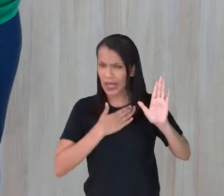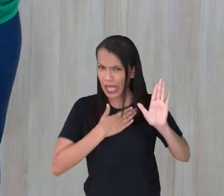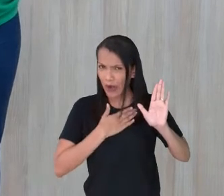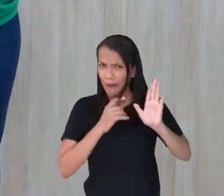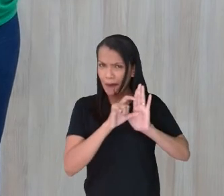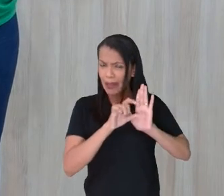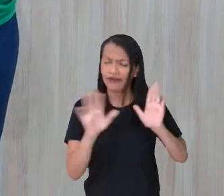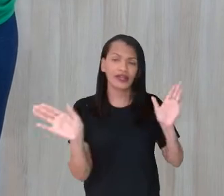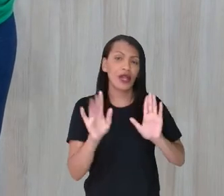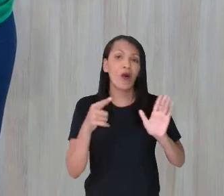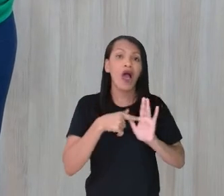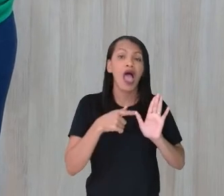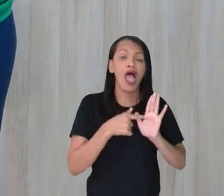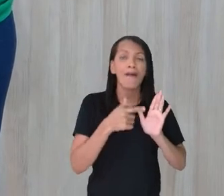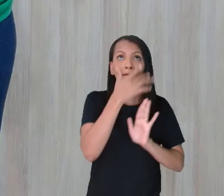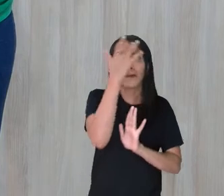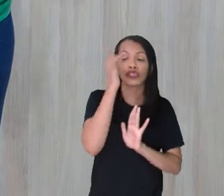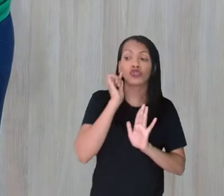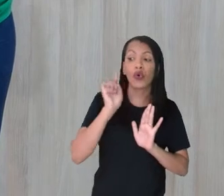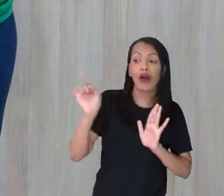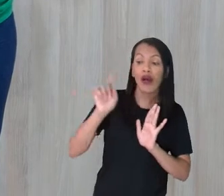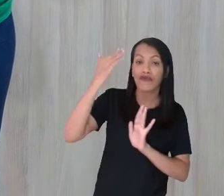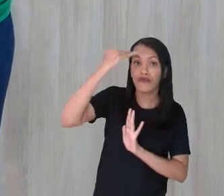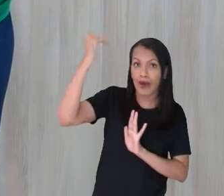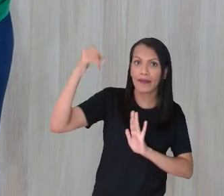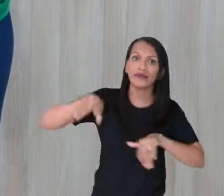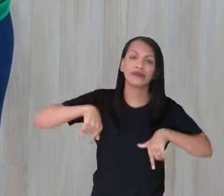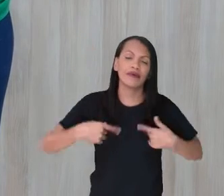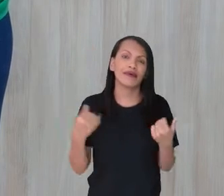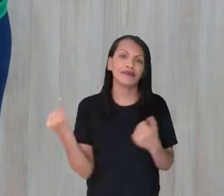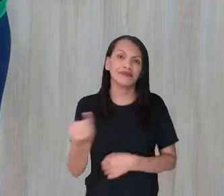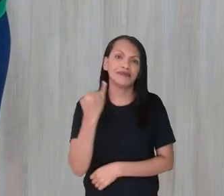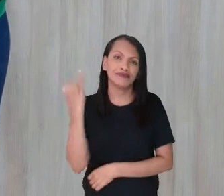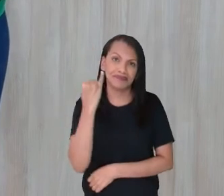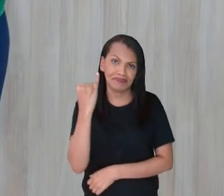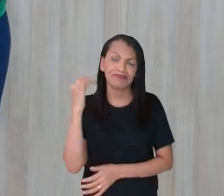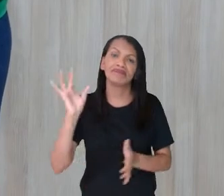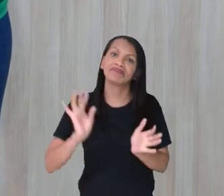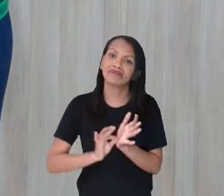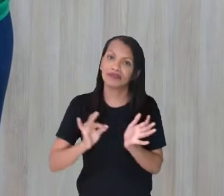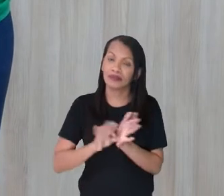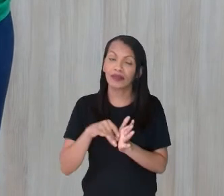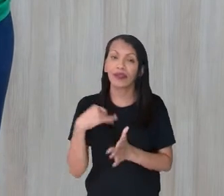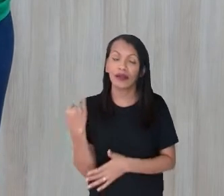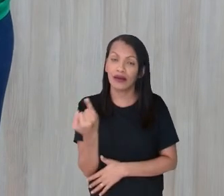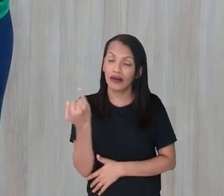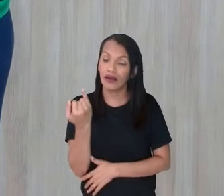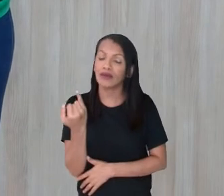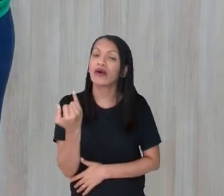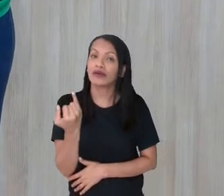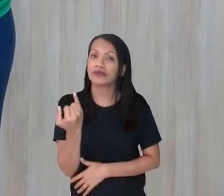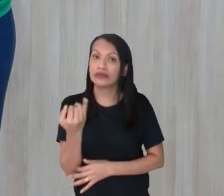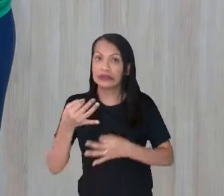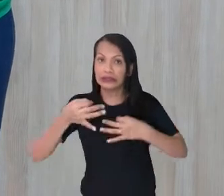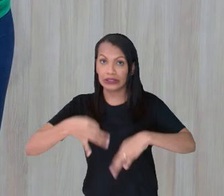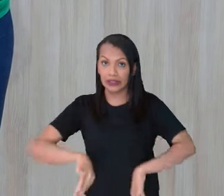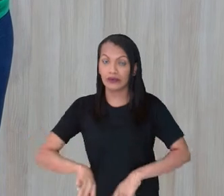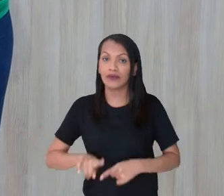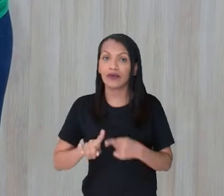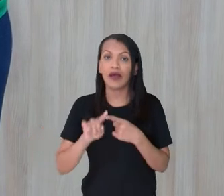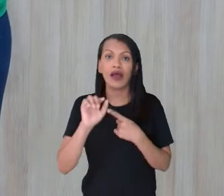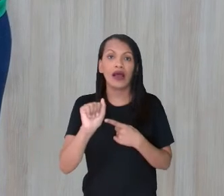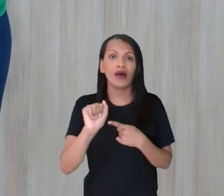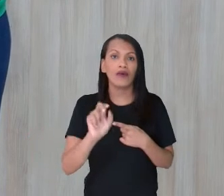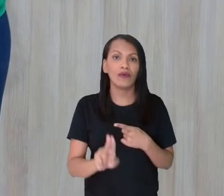especialista. Isso é um argumento super importante, super válido e é um argumento de autoridade. Para vocês